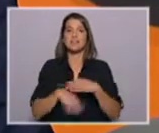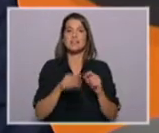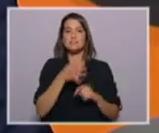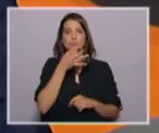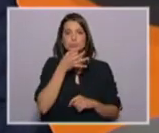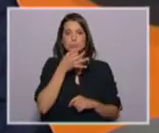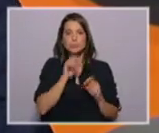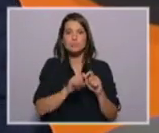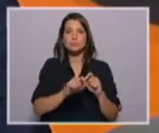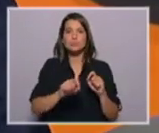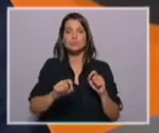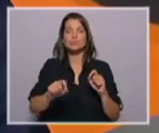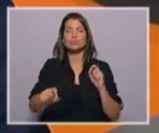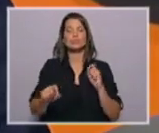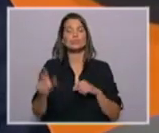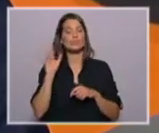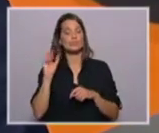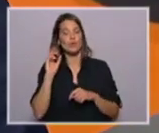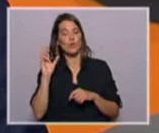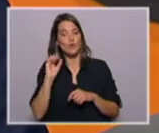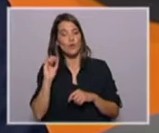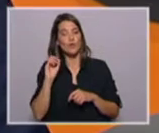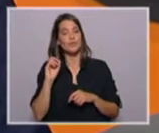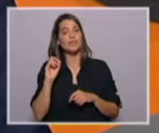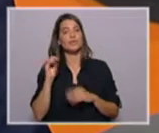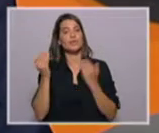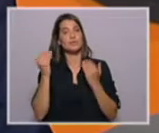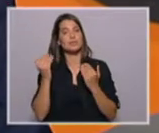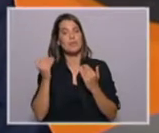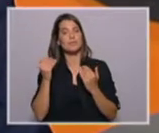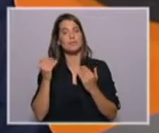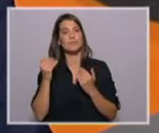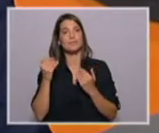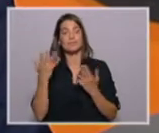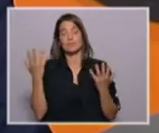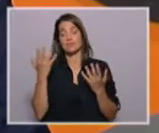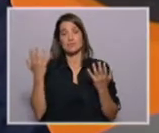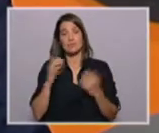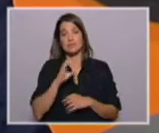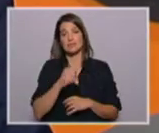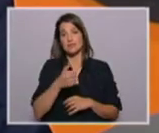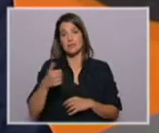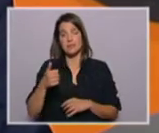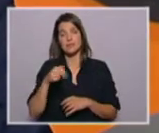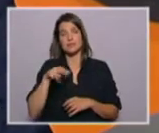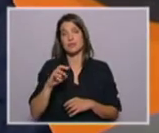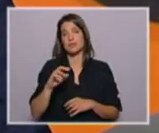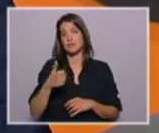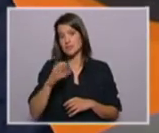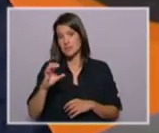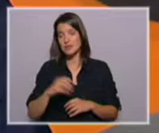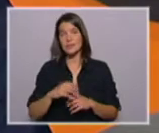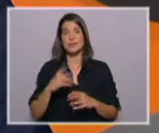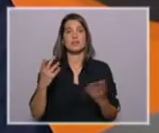integral, a ouvir aquilo que lhe chegava da CBS, da NBC,